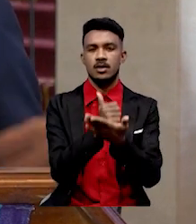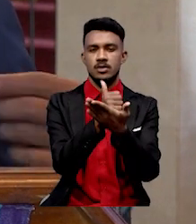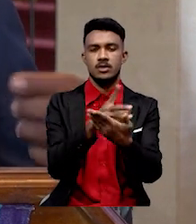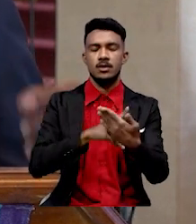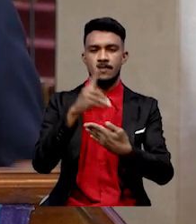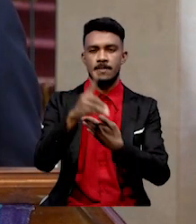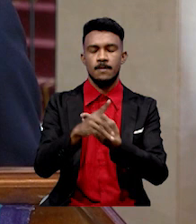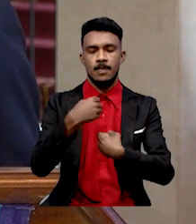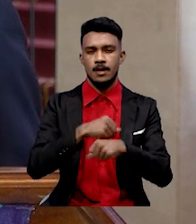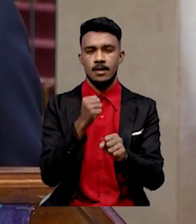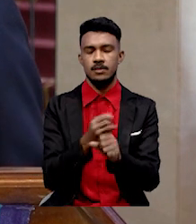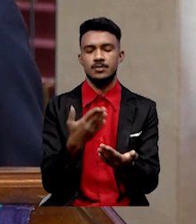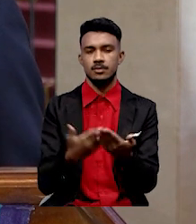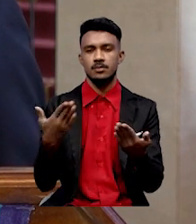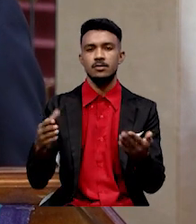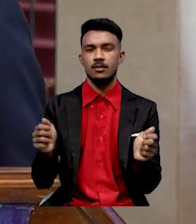algum investimento, para desenvolver